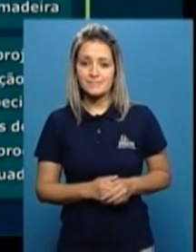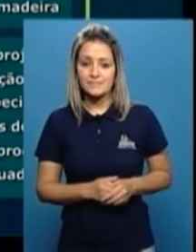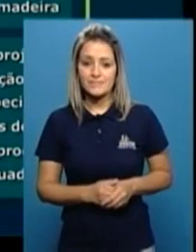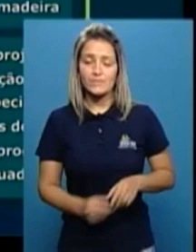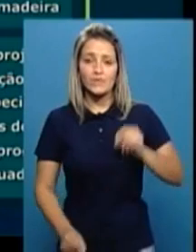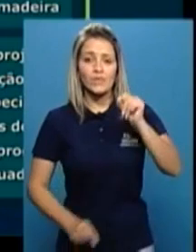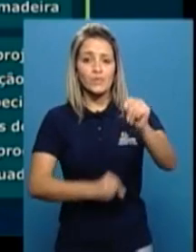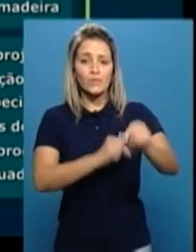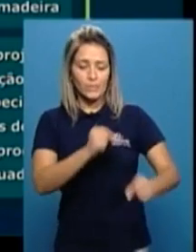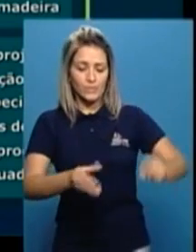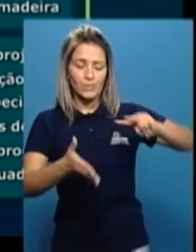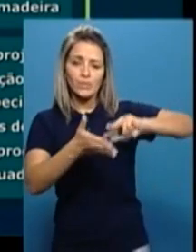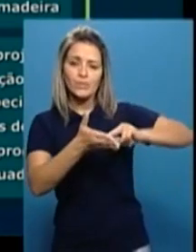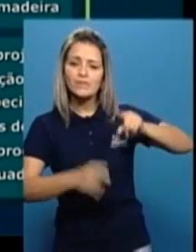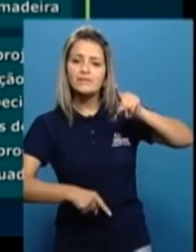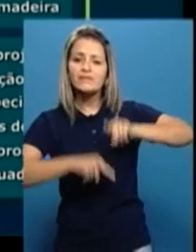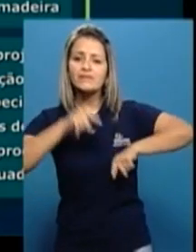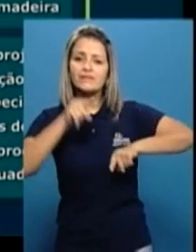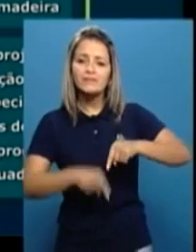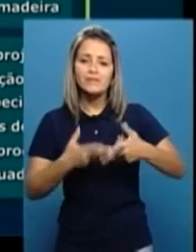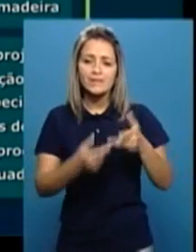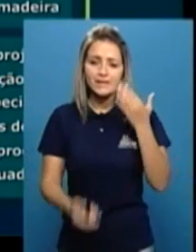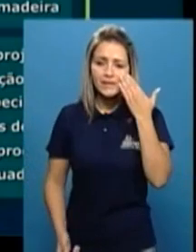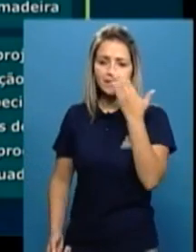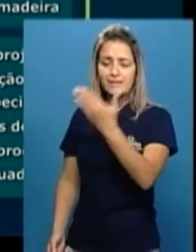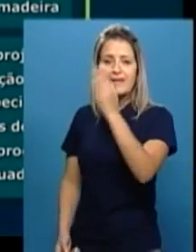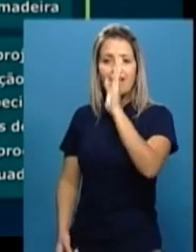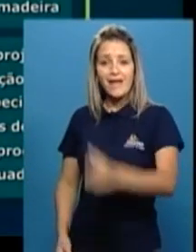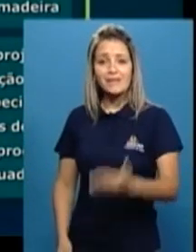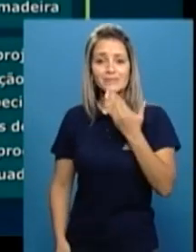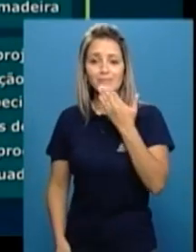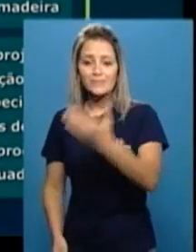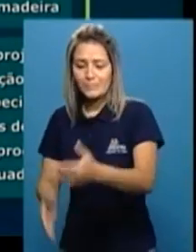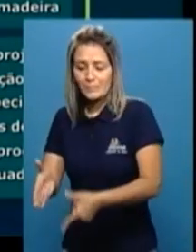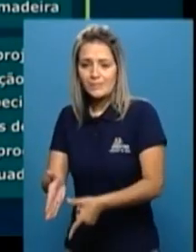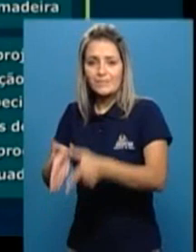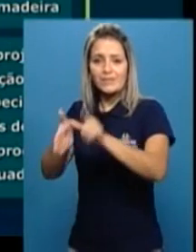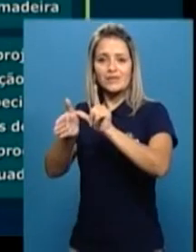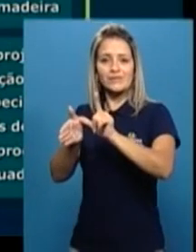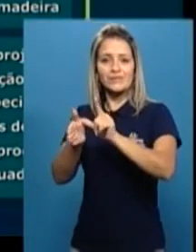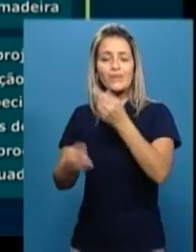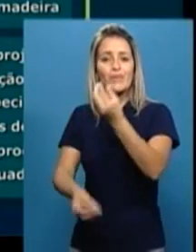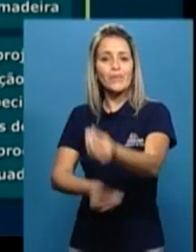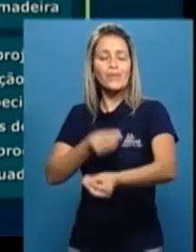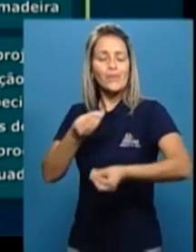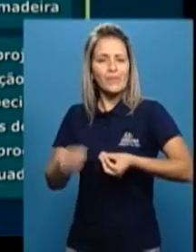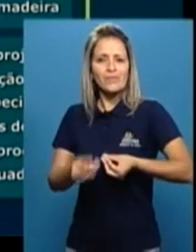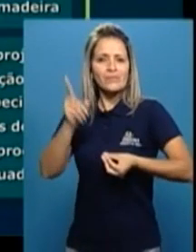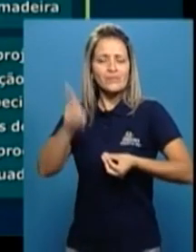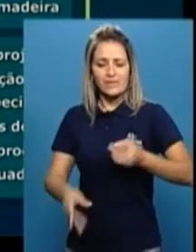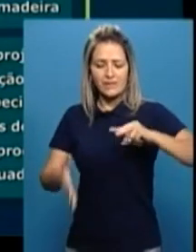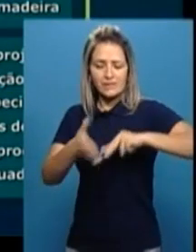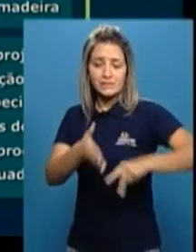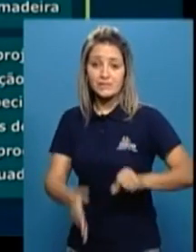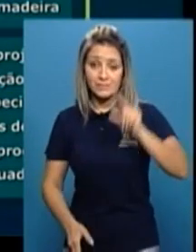O que estes produtos sob encomenda ou sob medida são? Eles são